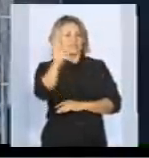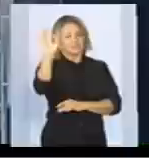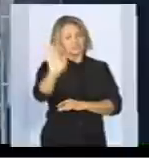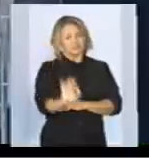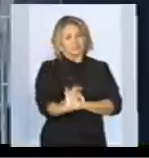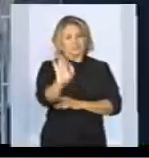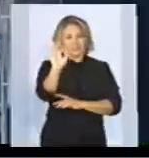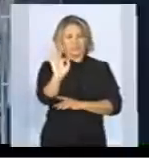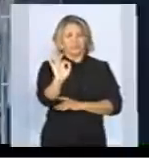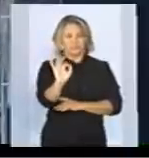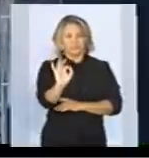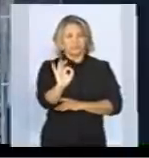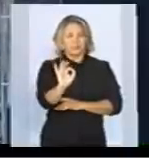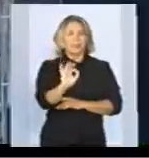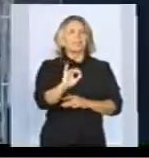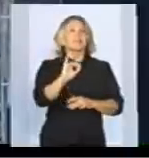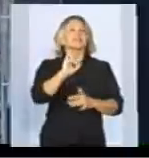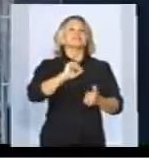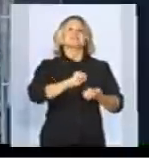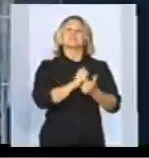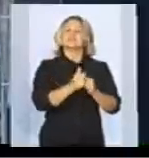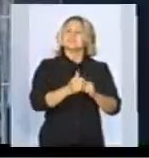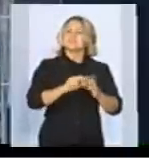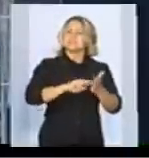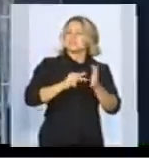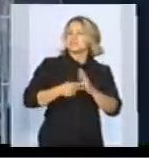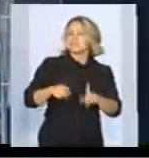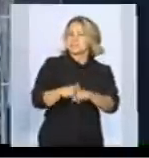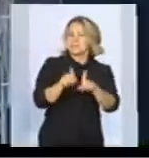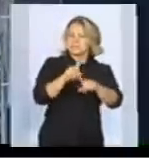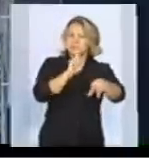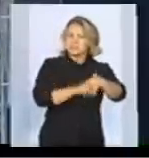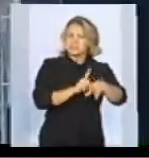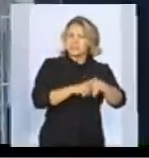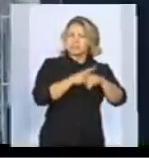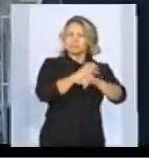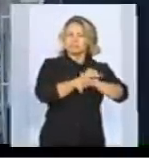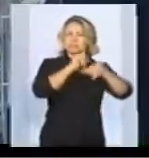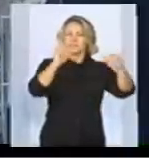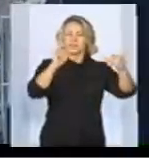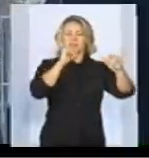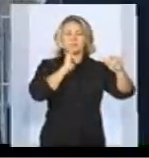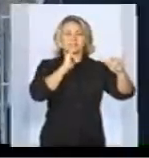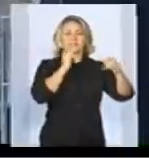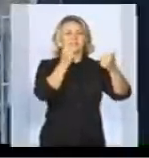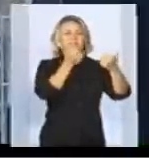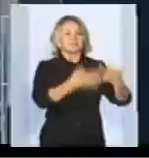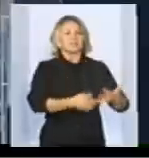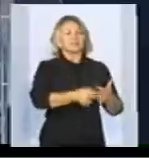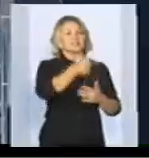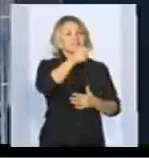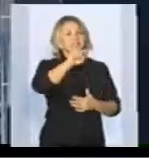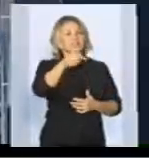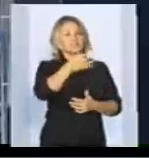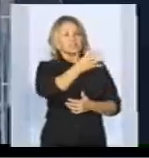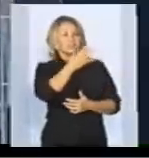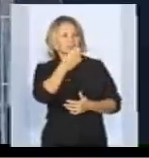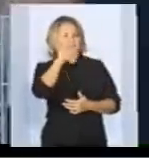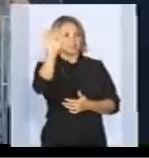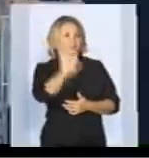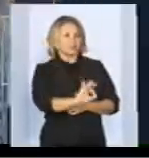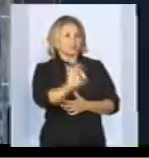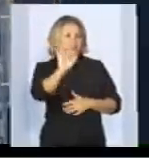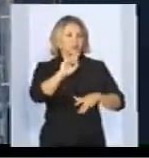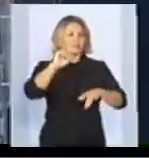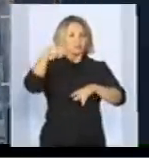0,83 traduzidos em tempo de veiculação estes dados ficam da seguinte forma 7,4 do tempo